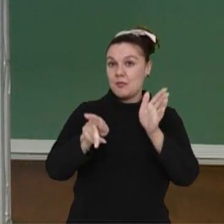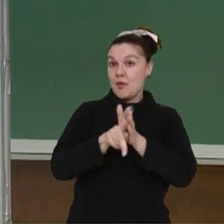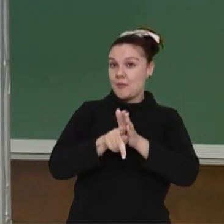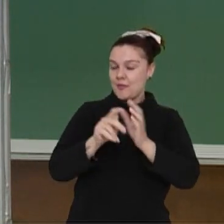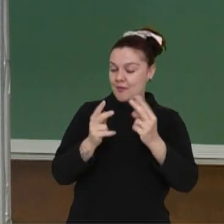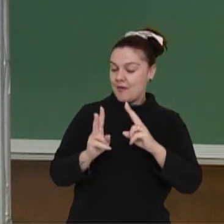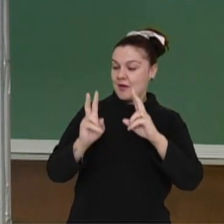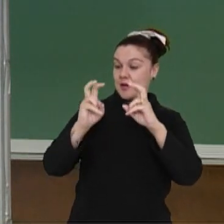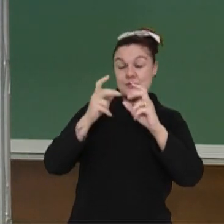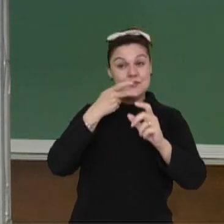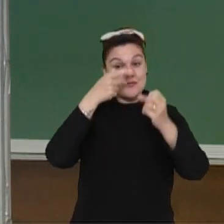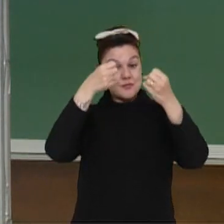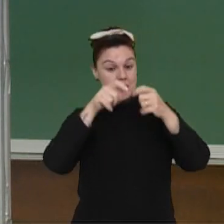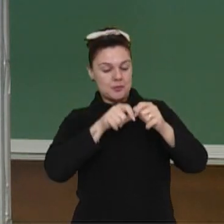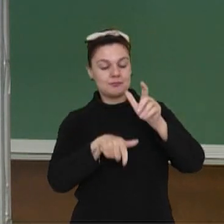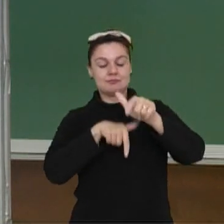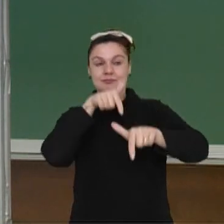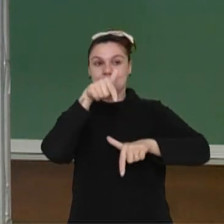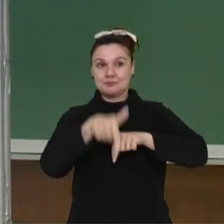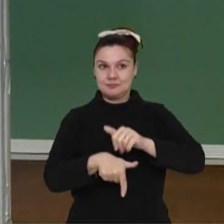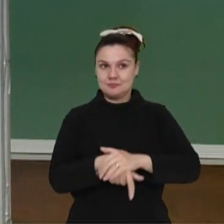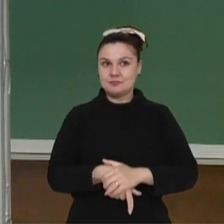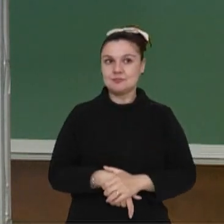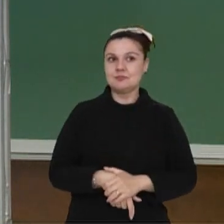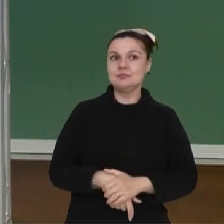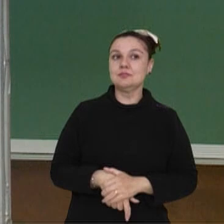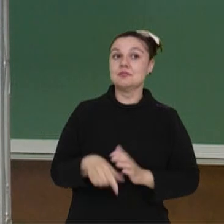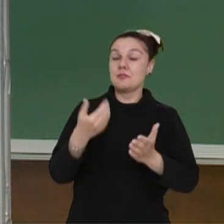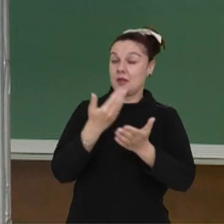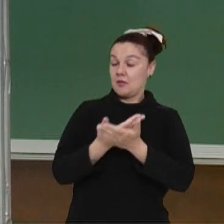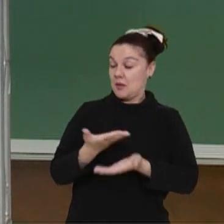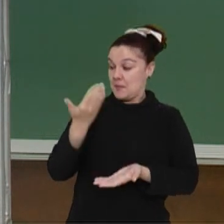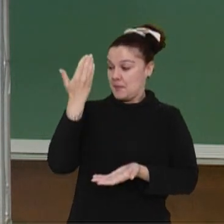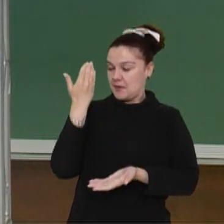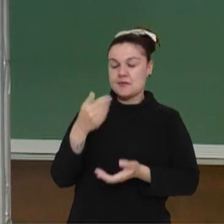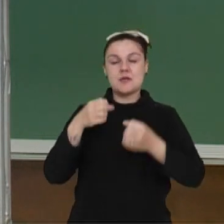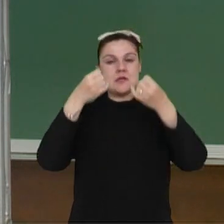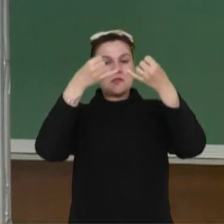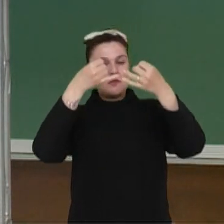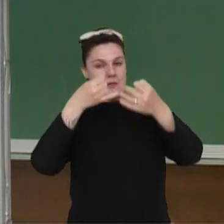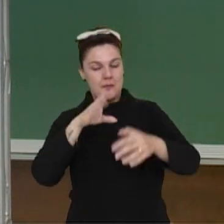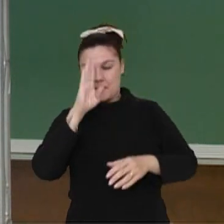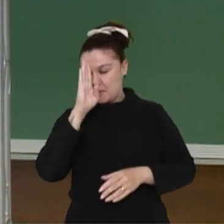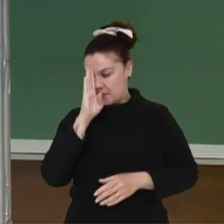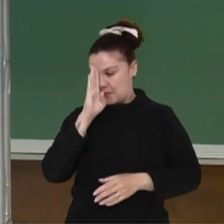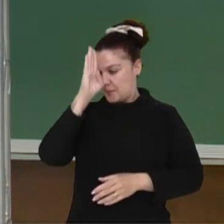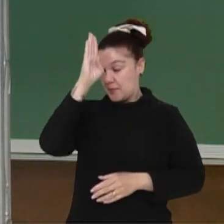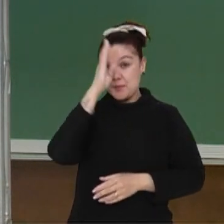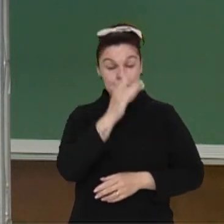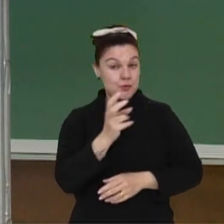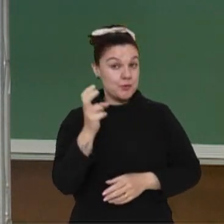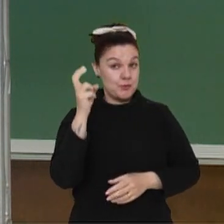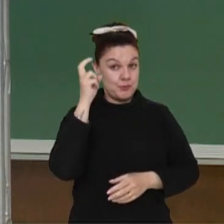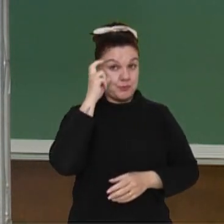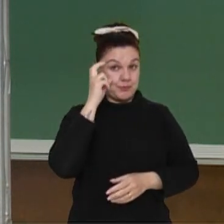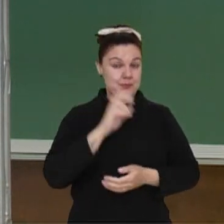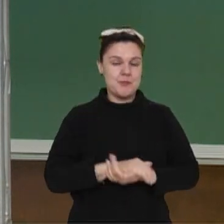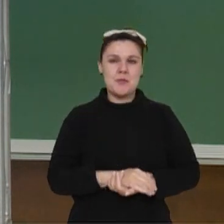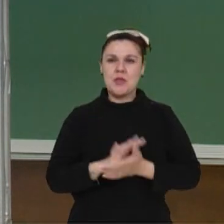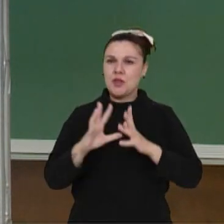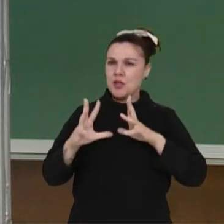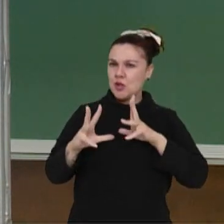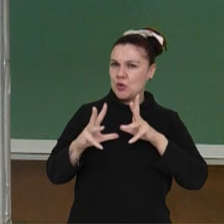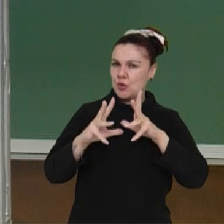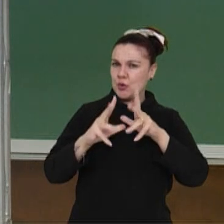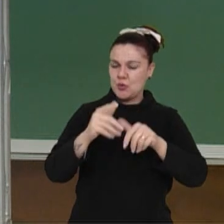de trabalho. E botei aqui que nas aulas anteriores a gente falou principalmente sobre cultura. Então, todo